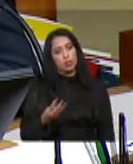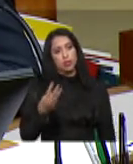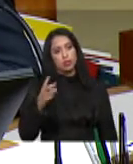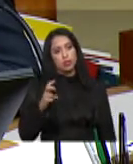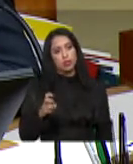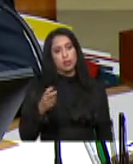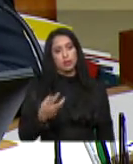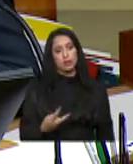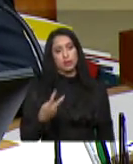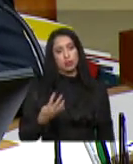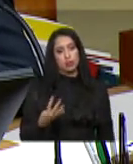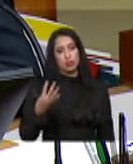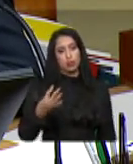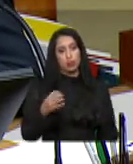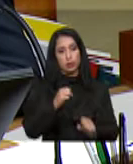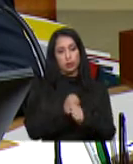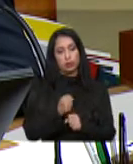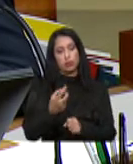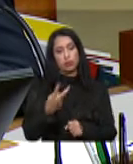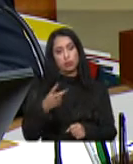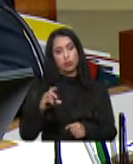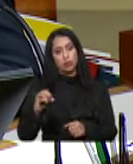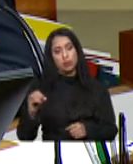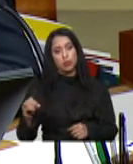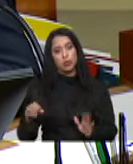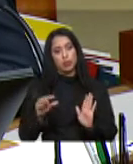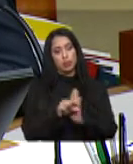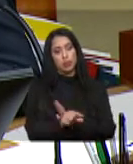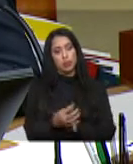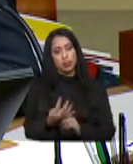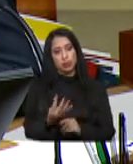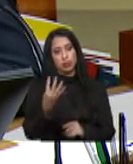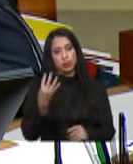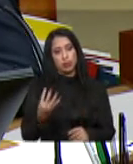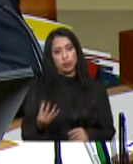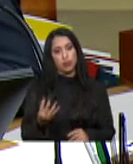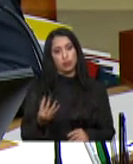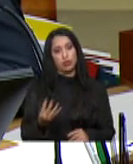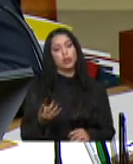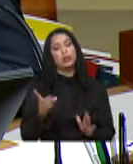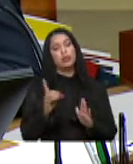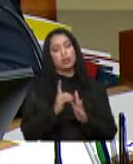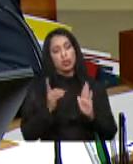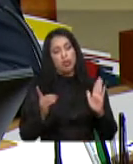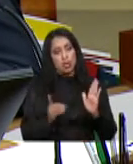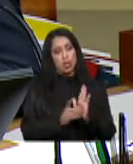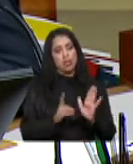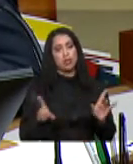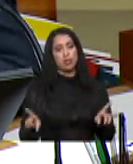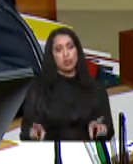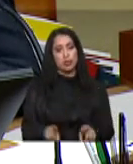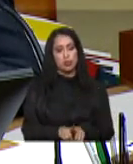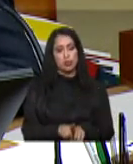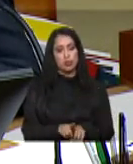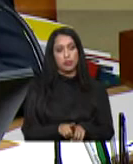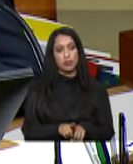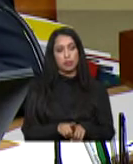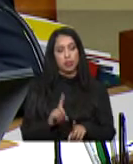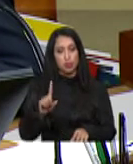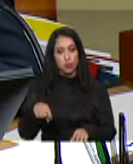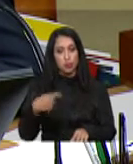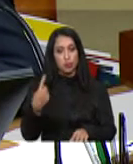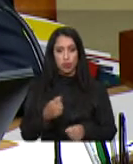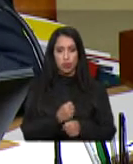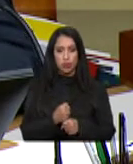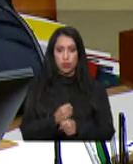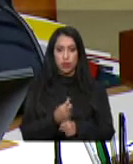3.524, lá de 2000, especificamente no parágrafo 4º, como o decreto que o sucedeu é do ano